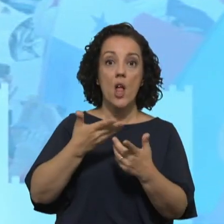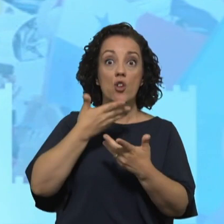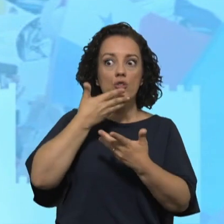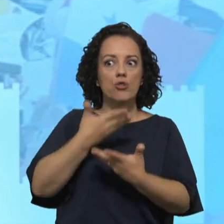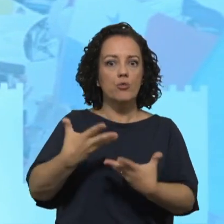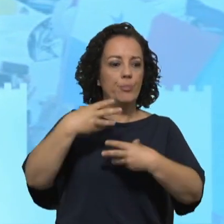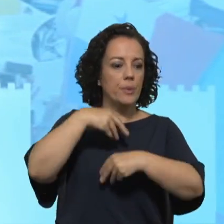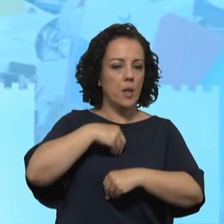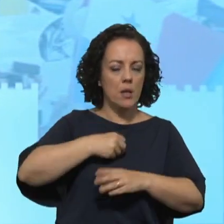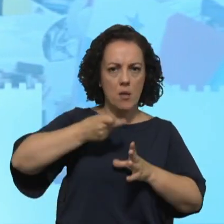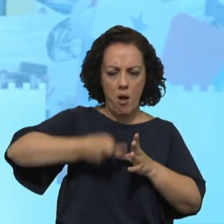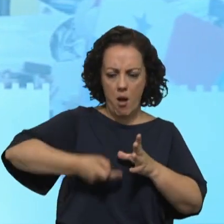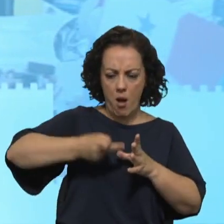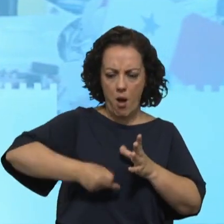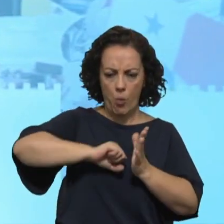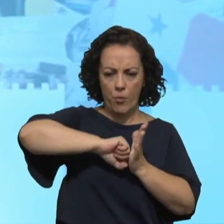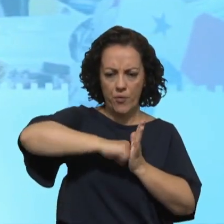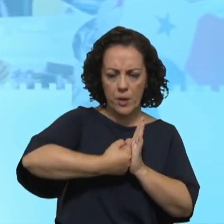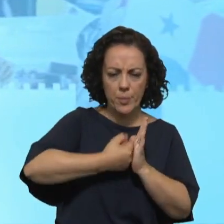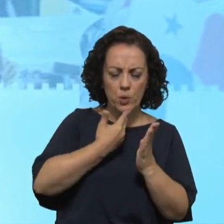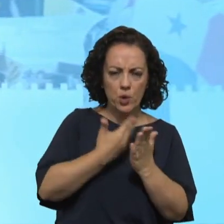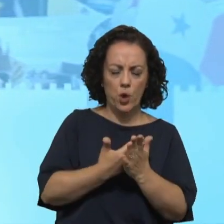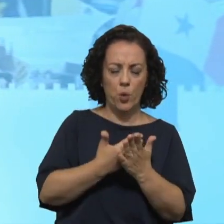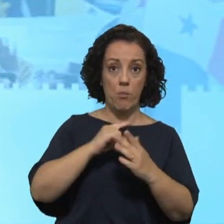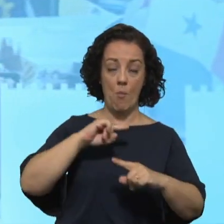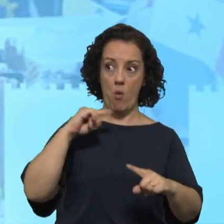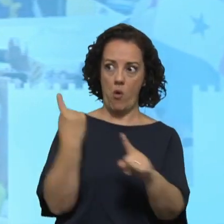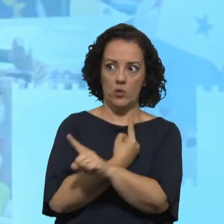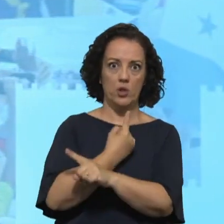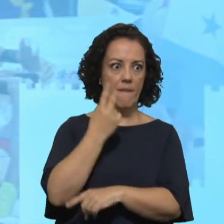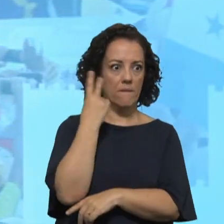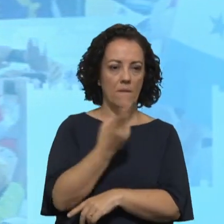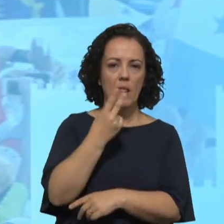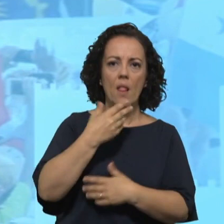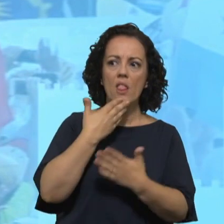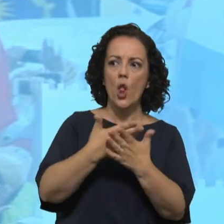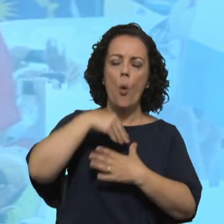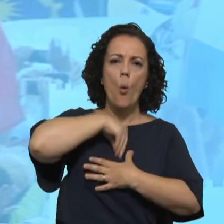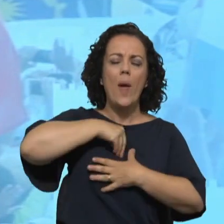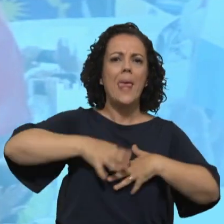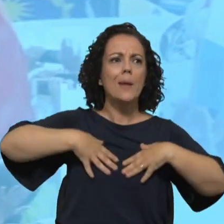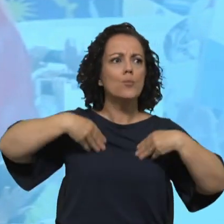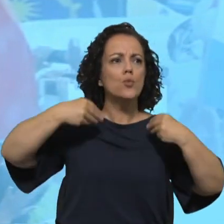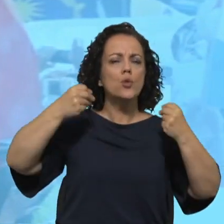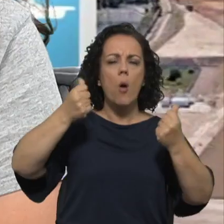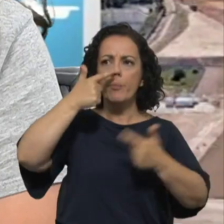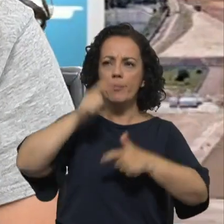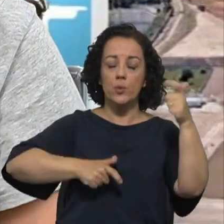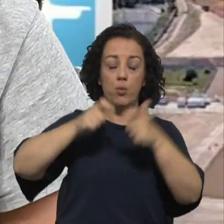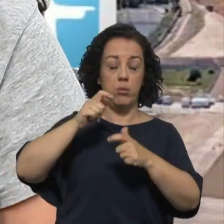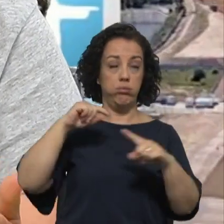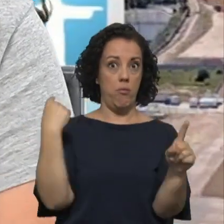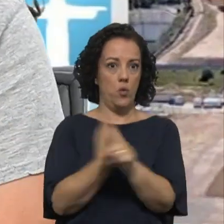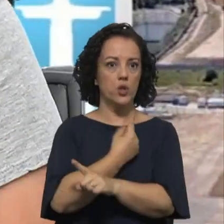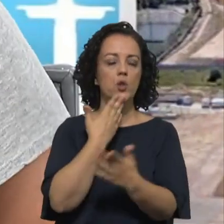a alterações de padrões de vida e mexeu com a carga emocional das pessoas, deixando marcas em algumas delas. Não? Sim,